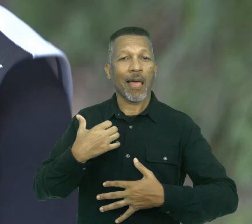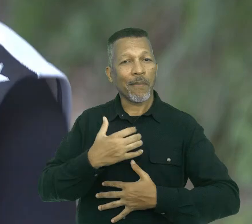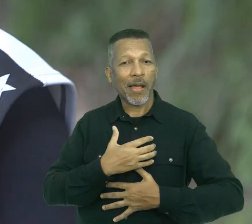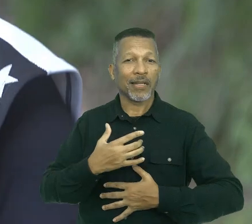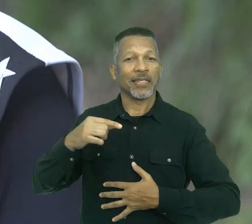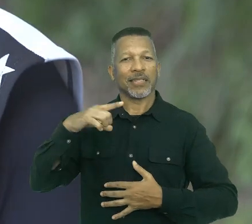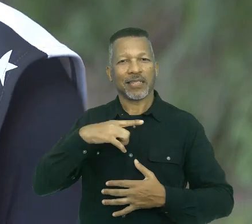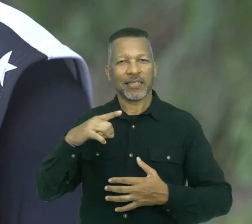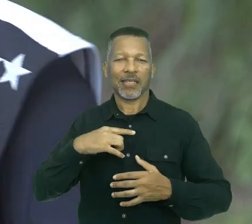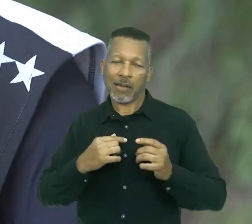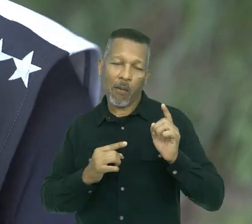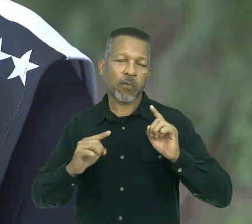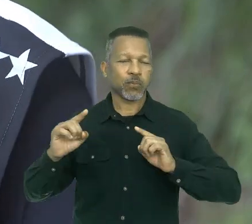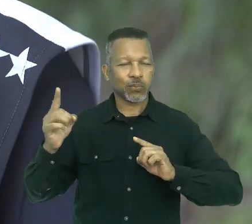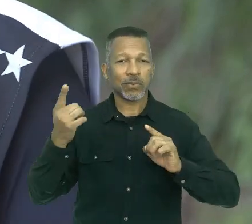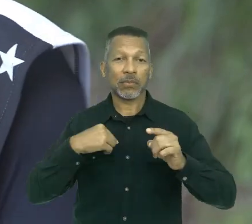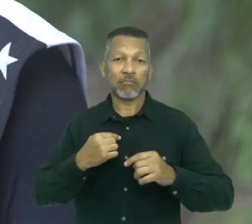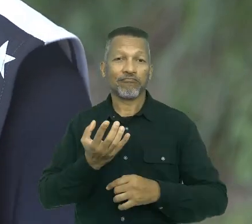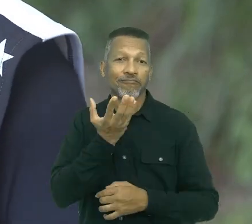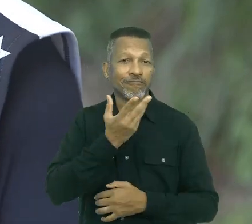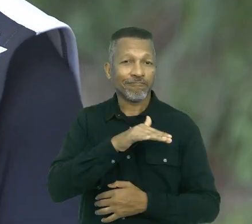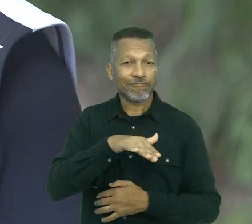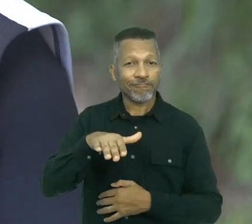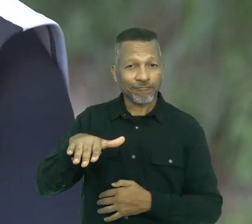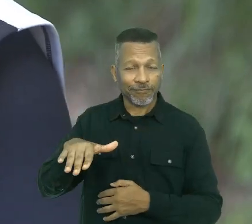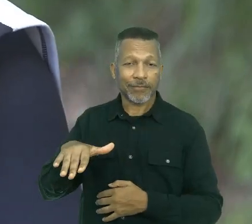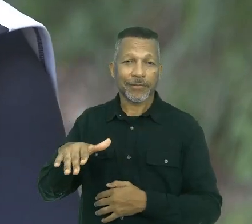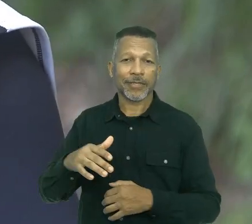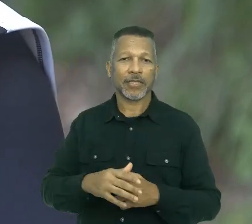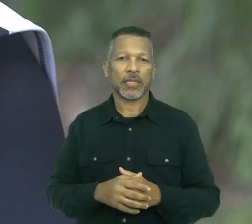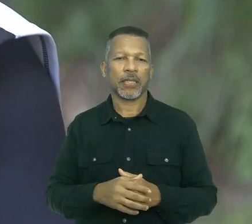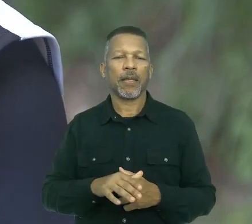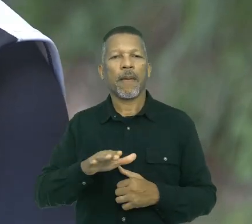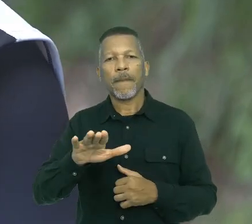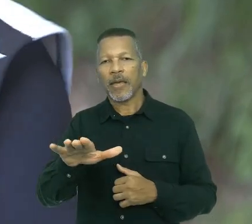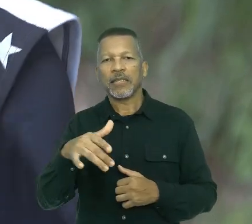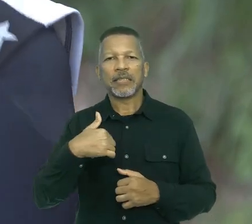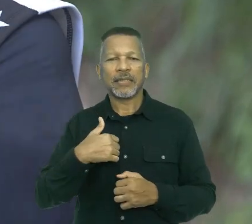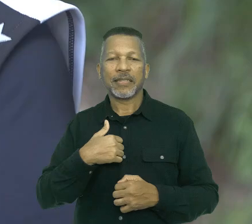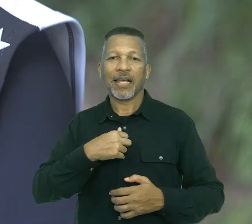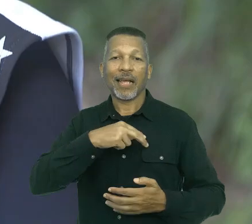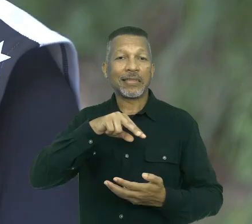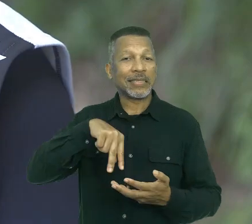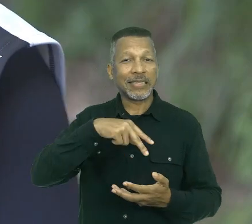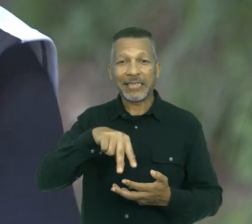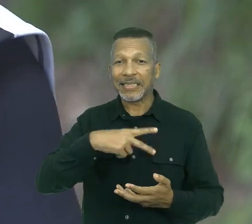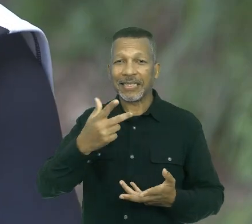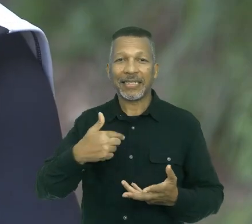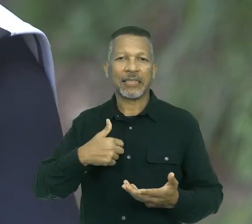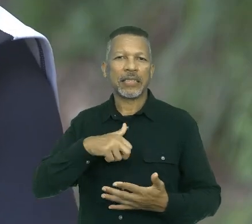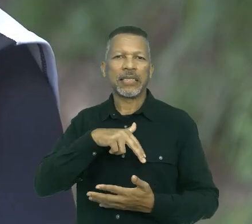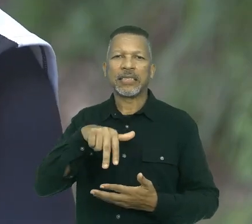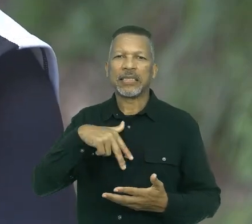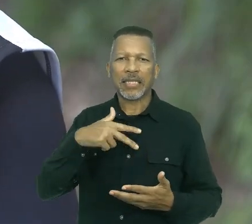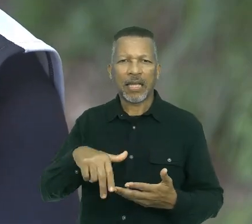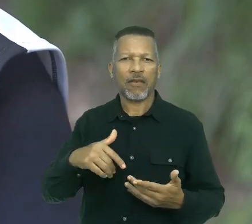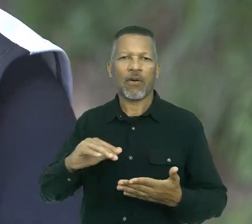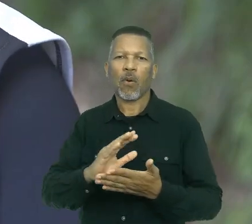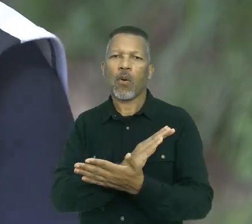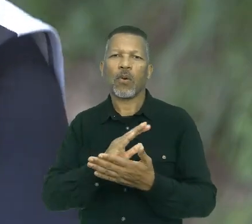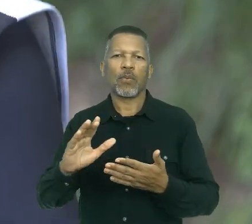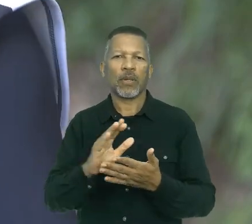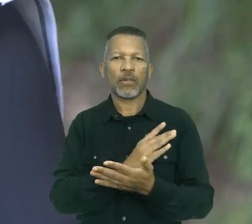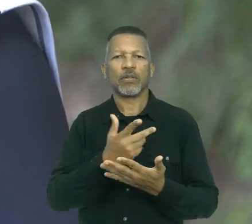né, de discoteca, a gente era criança ainda, né? Aí sempre a dança lançava algumas